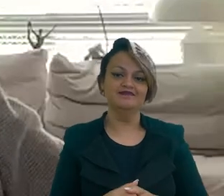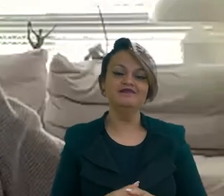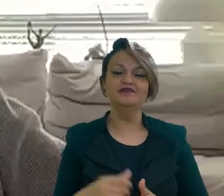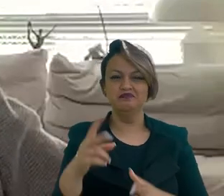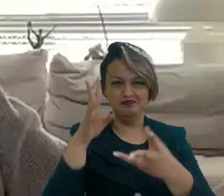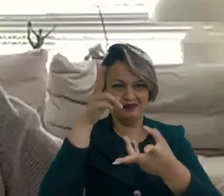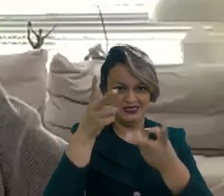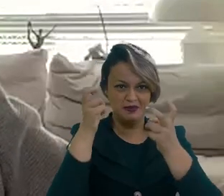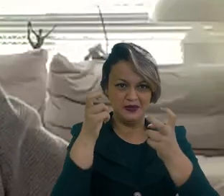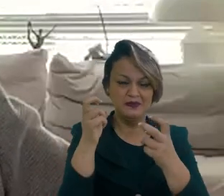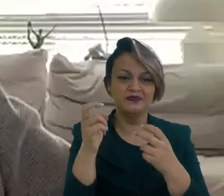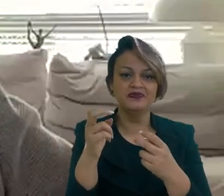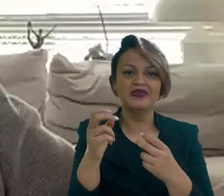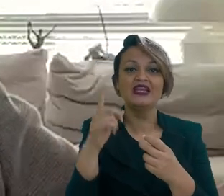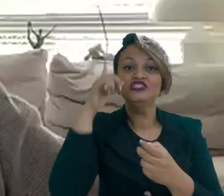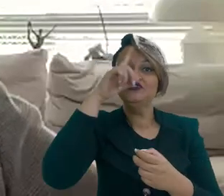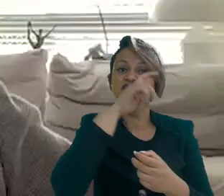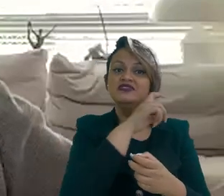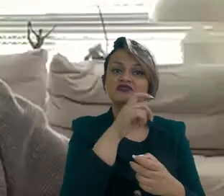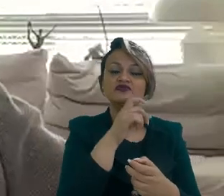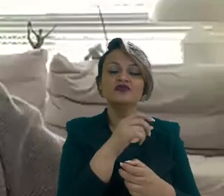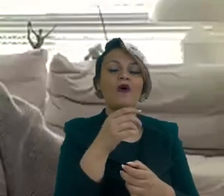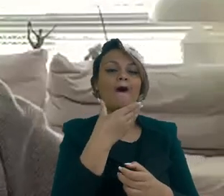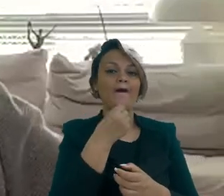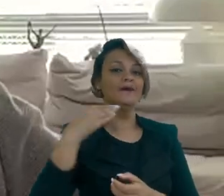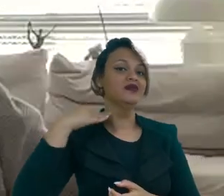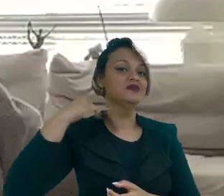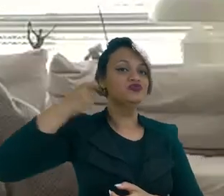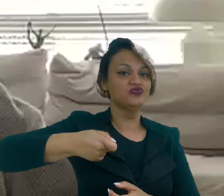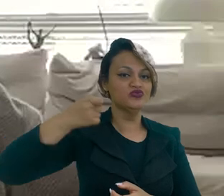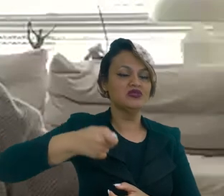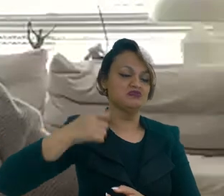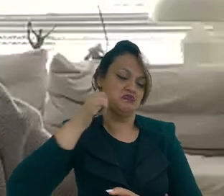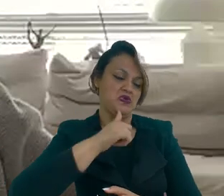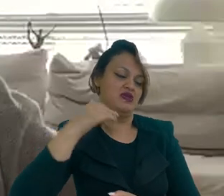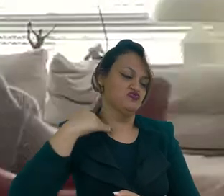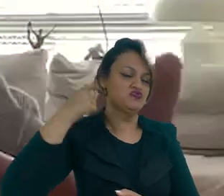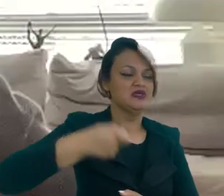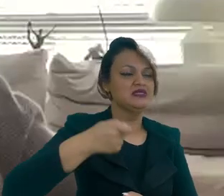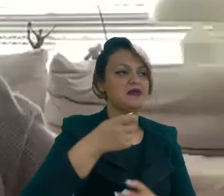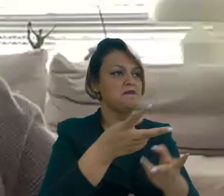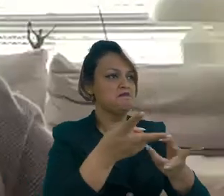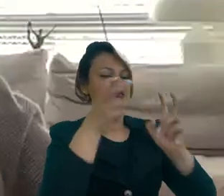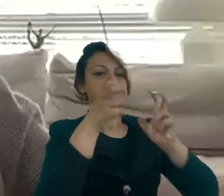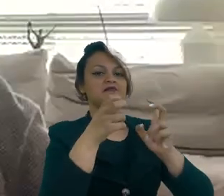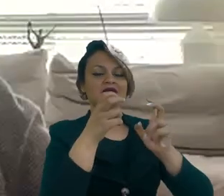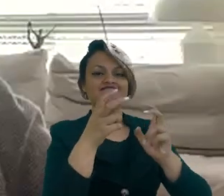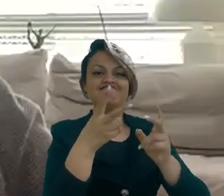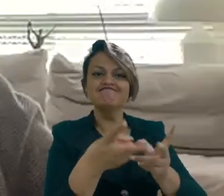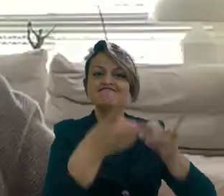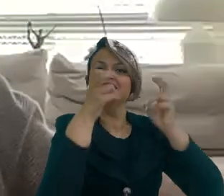marca zero Então veja é muito difícil o juiz captar